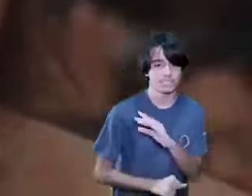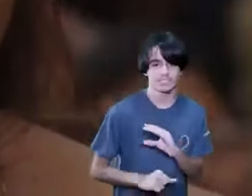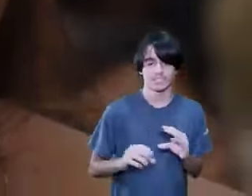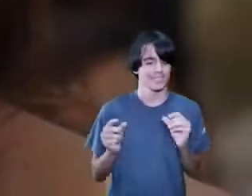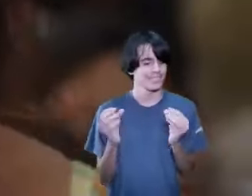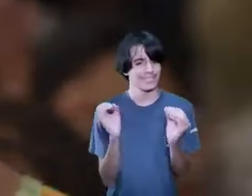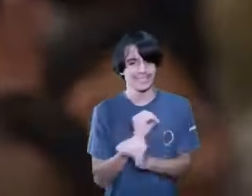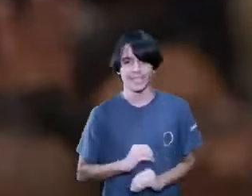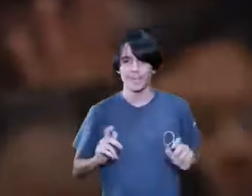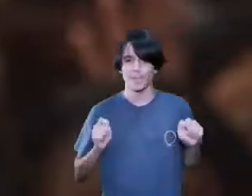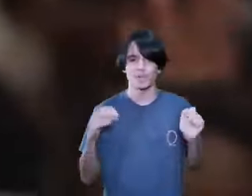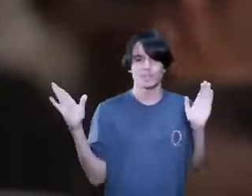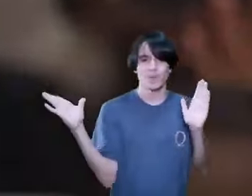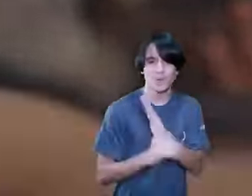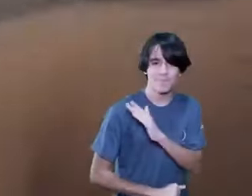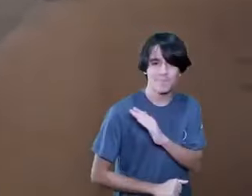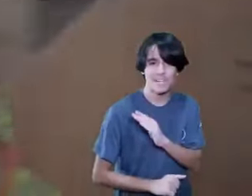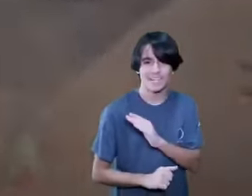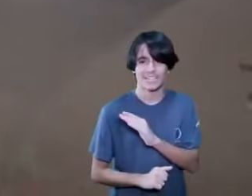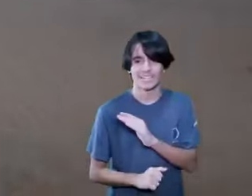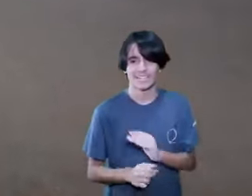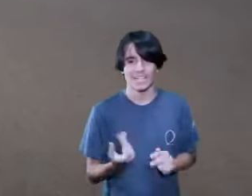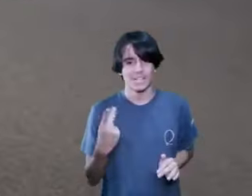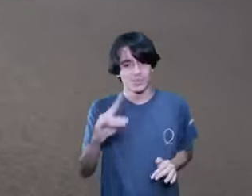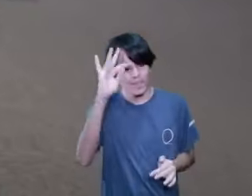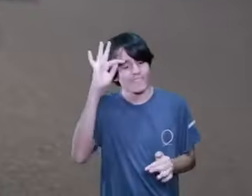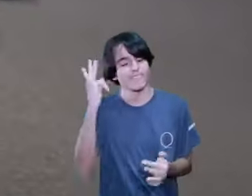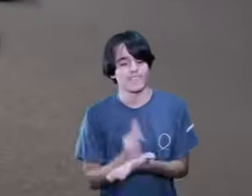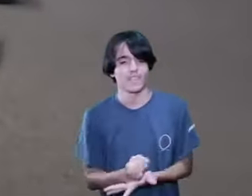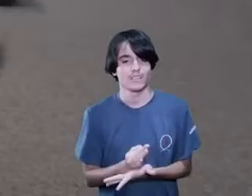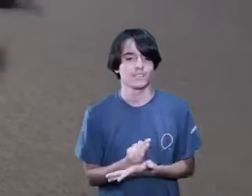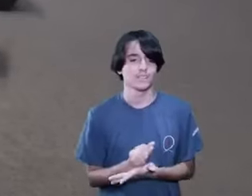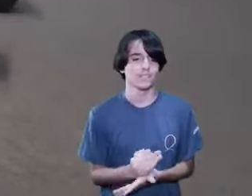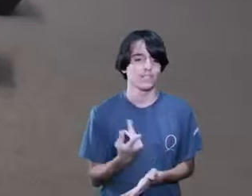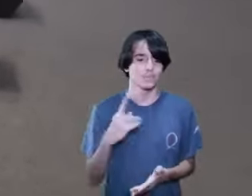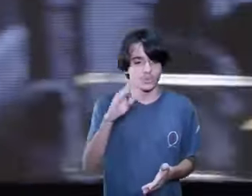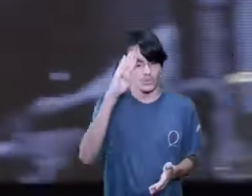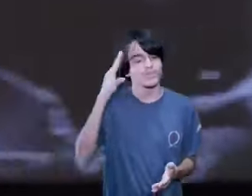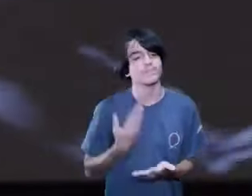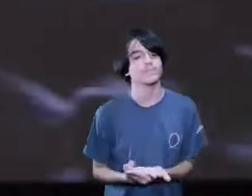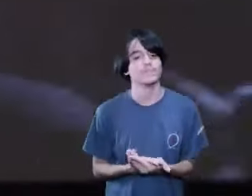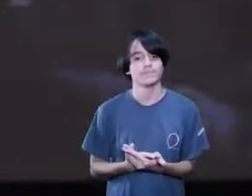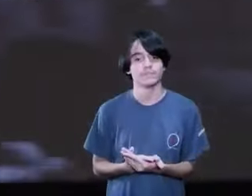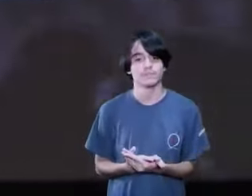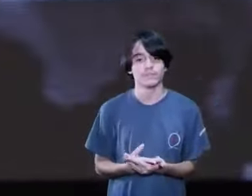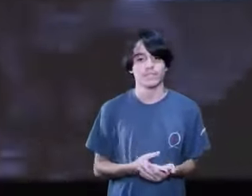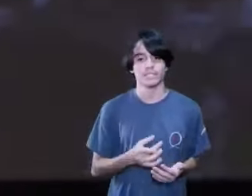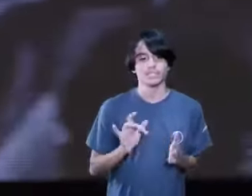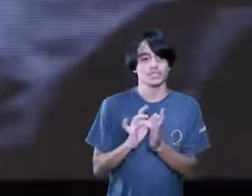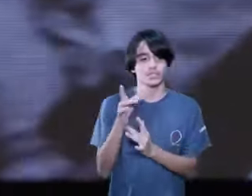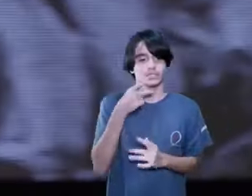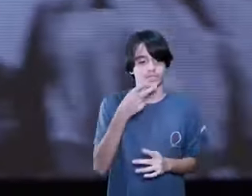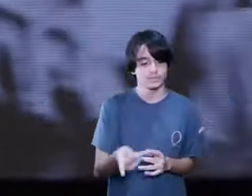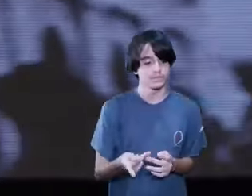Ninguém tira, ninguém arranca essa tua fé, essa tua confiança. Jesus